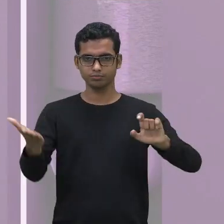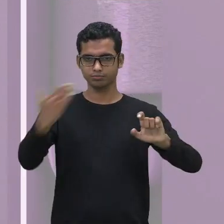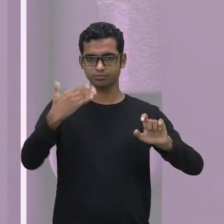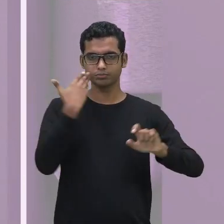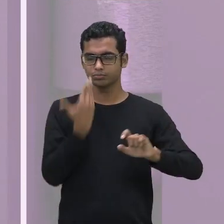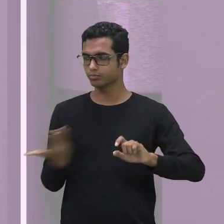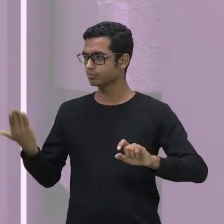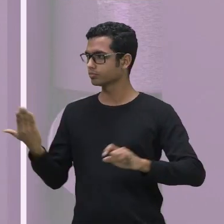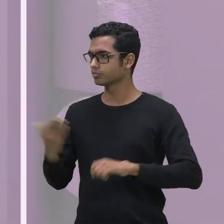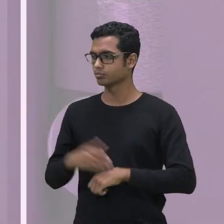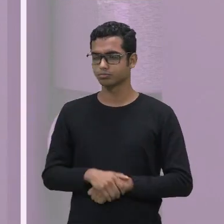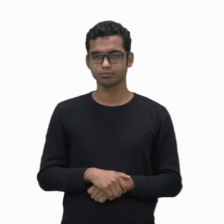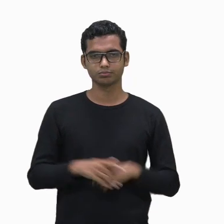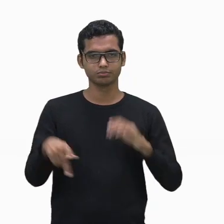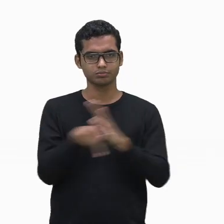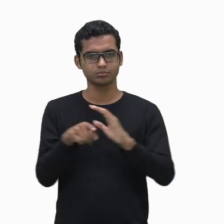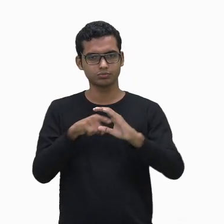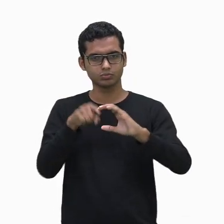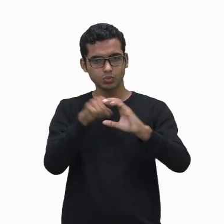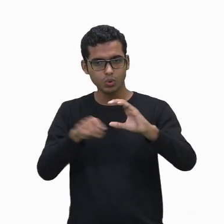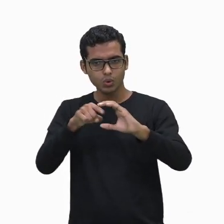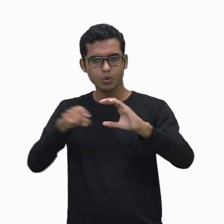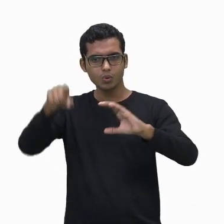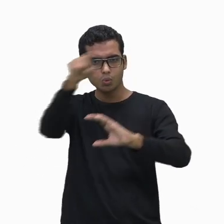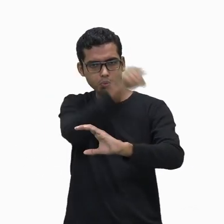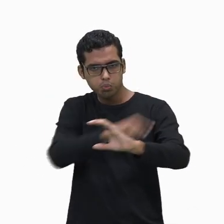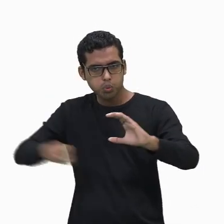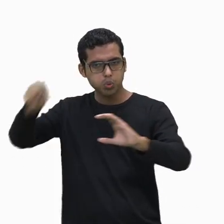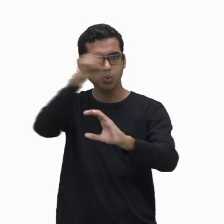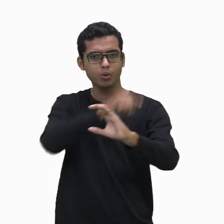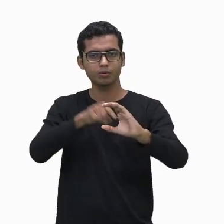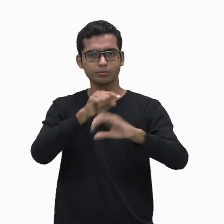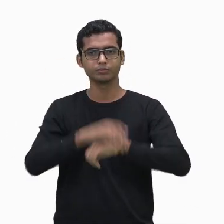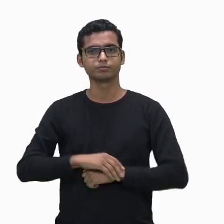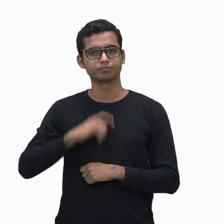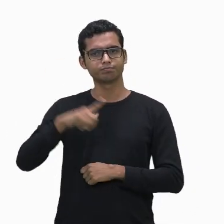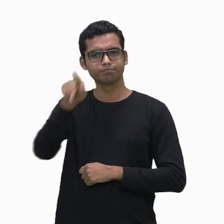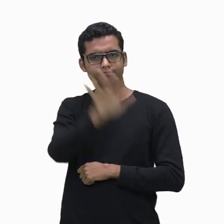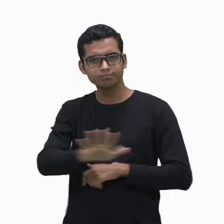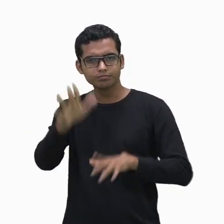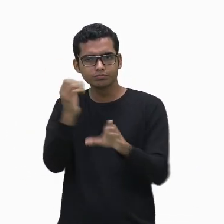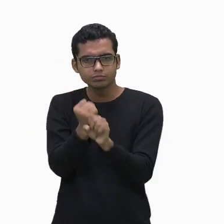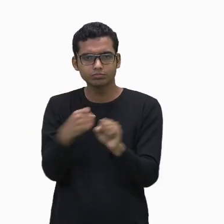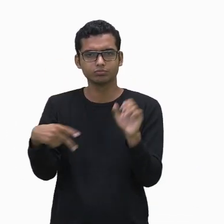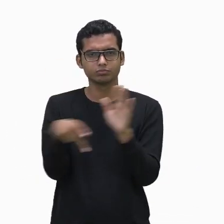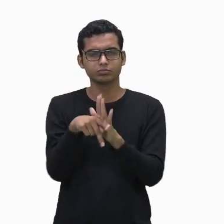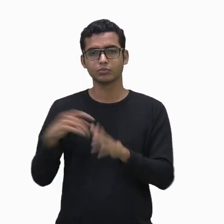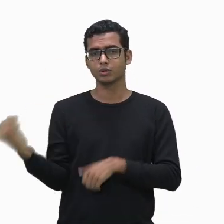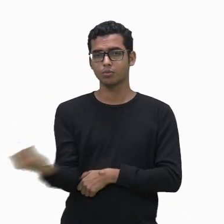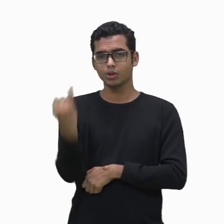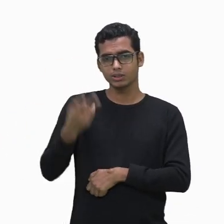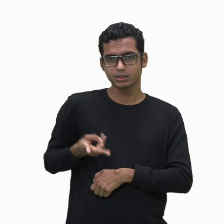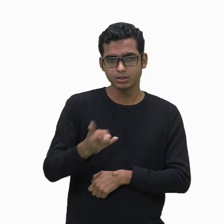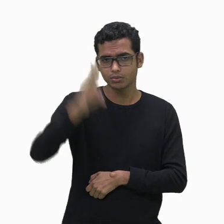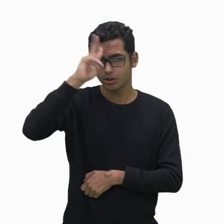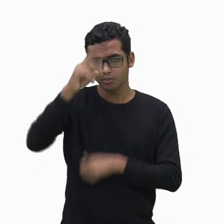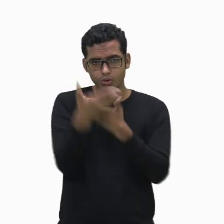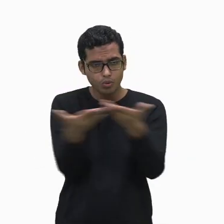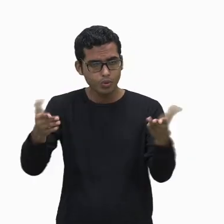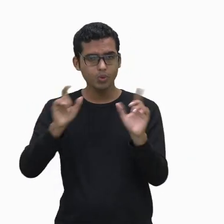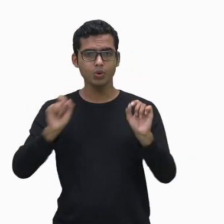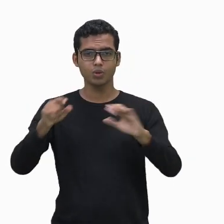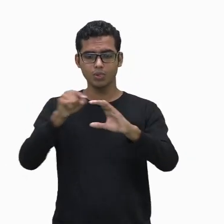gente está falando aqui da coroa circular, né? E nós vamos calcular aqui a área, né? É sempre importante lembrar que esses